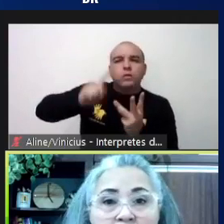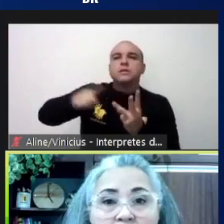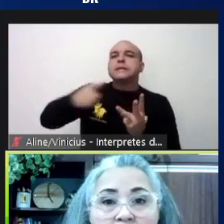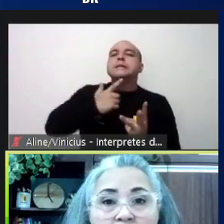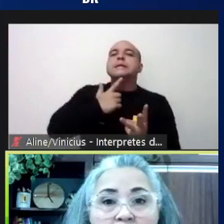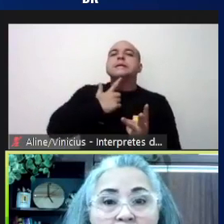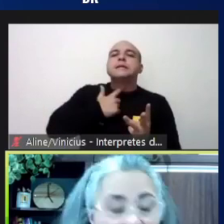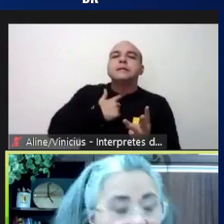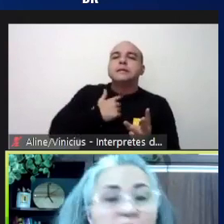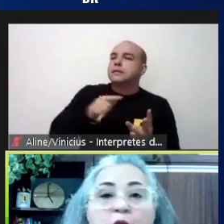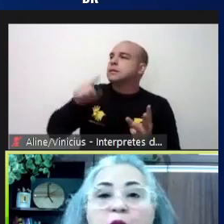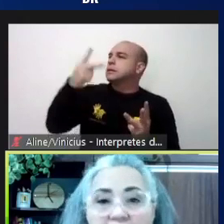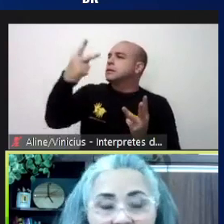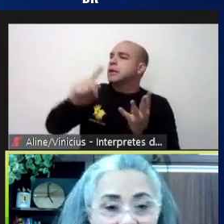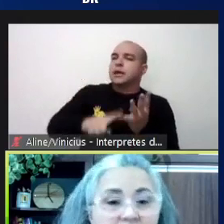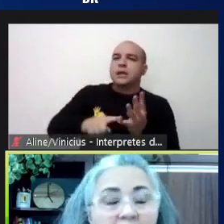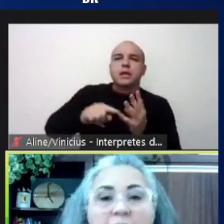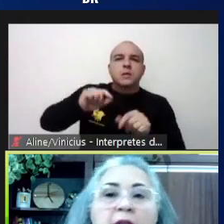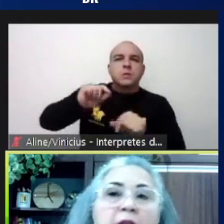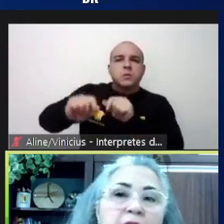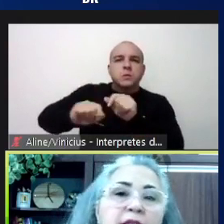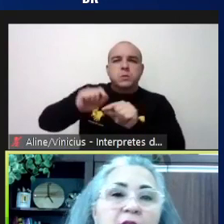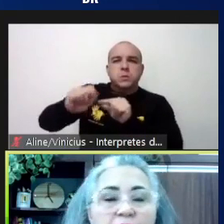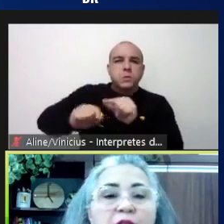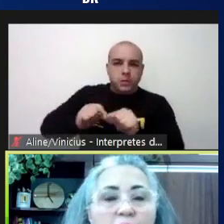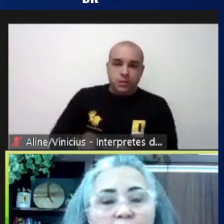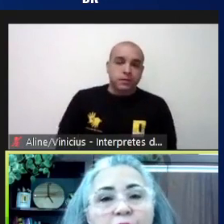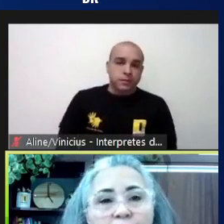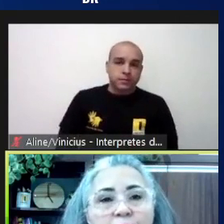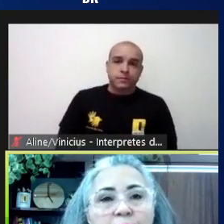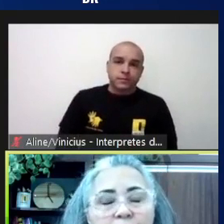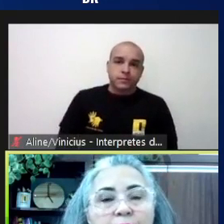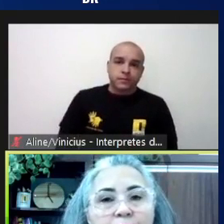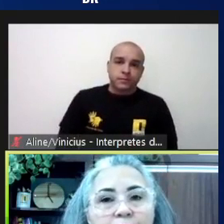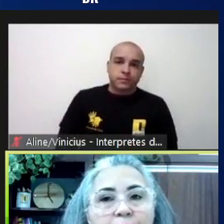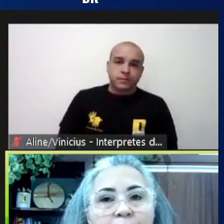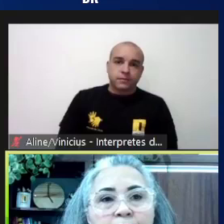sabem, as pessoas com deficiência também têm desejos e sonhos.